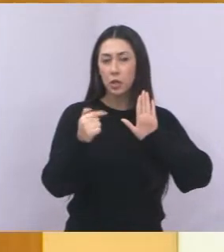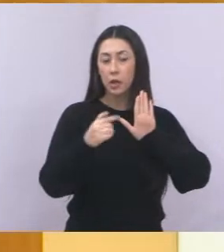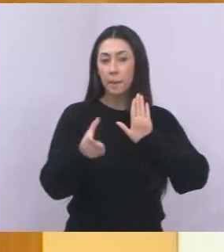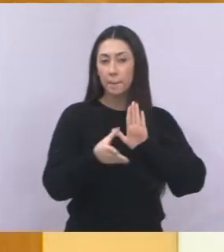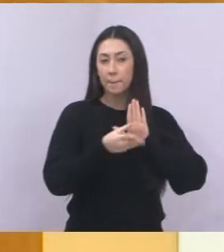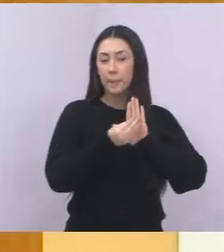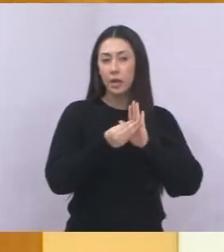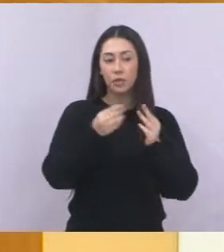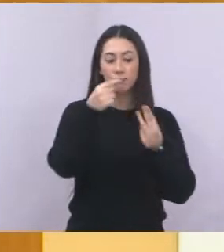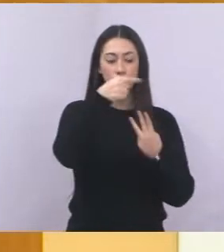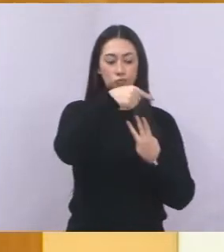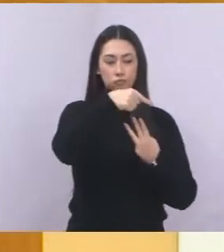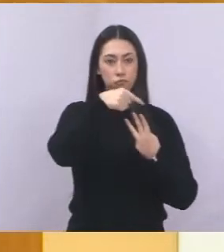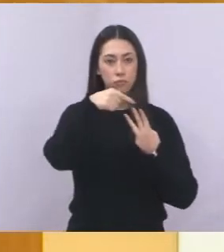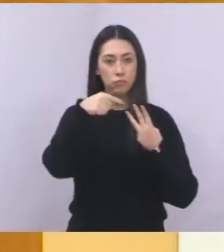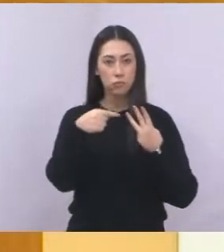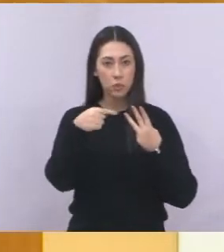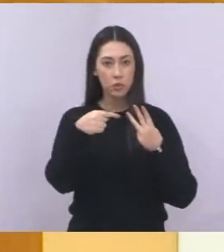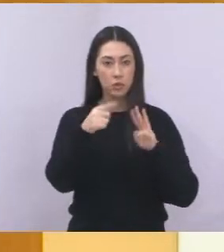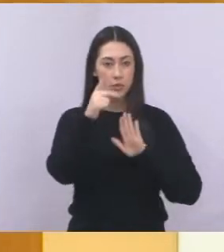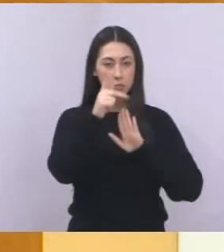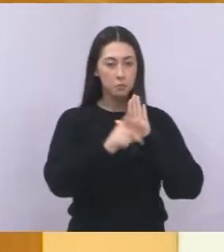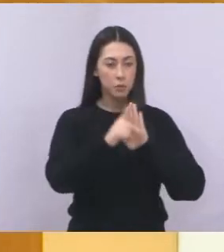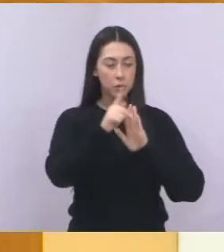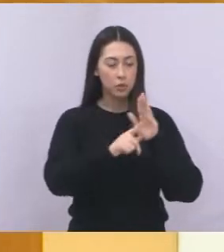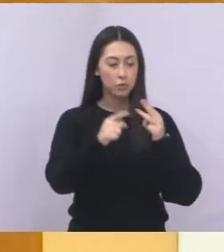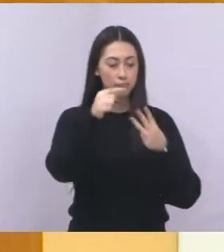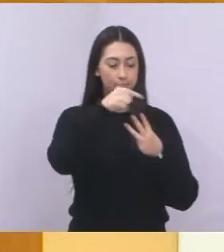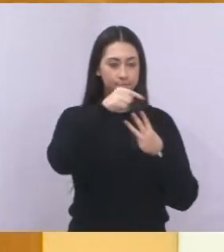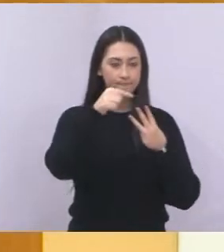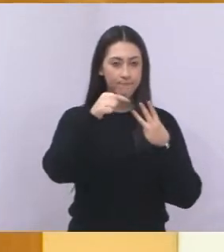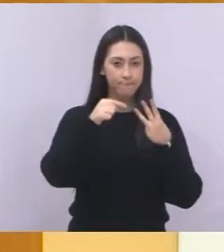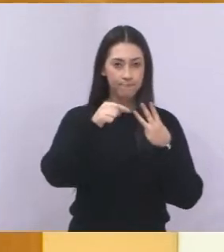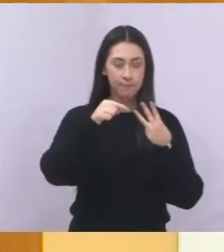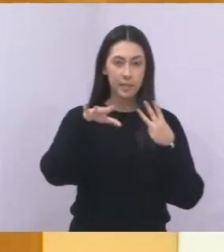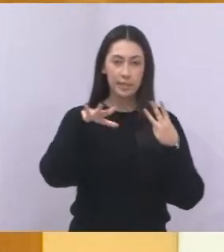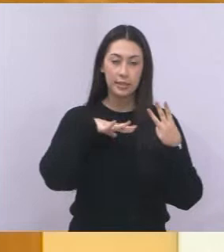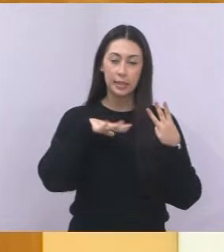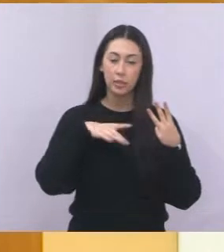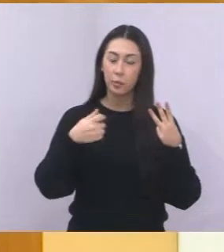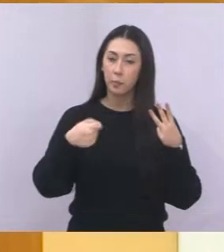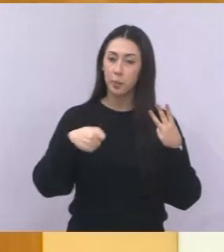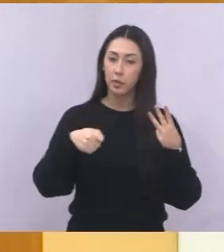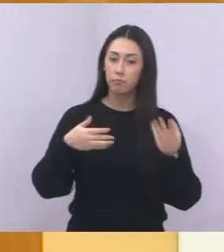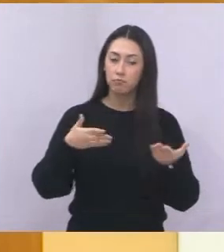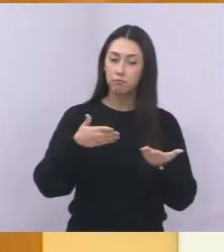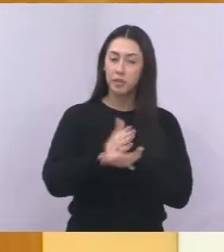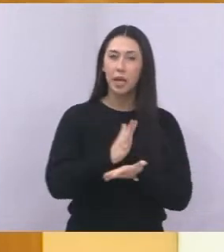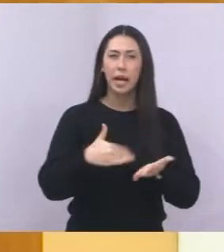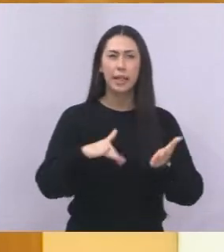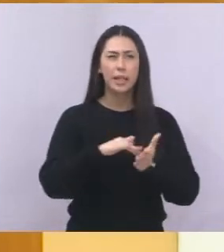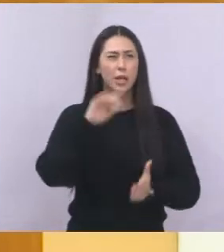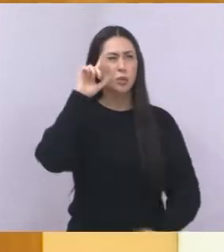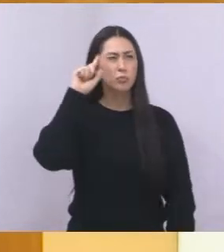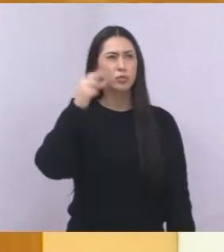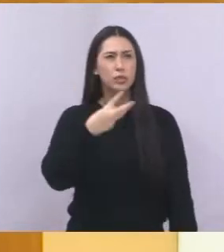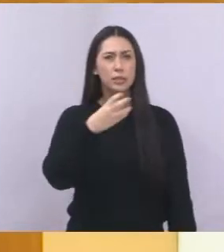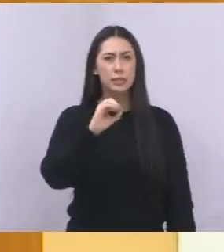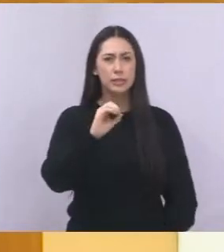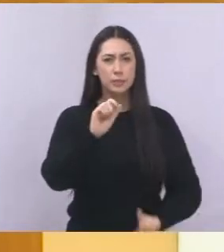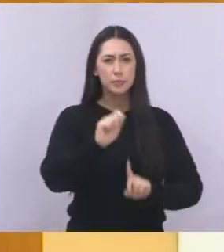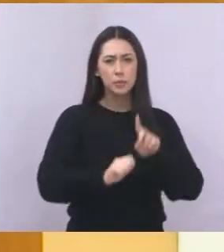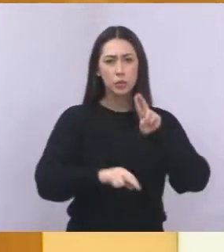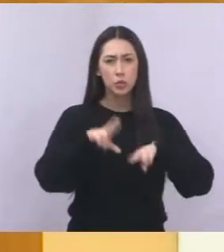parte daqueles três projetos de lei na qual o município tem que aprovar até o dia 30 de